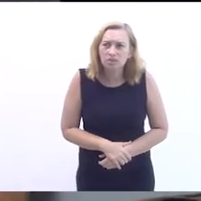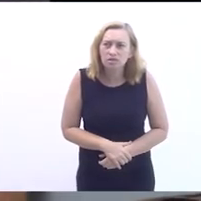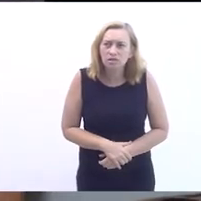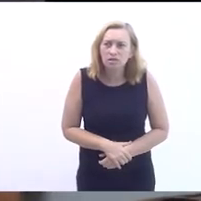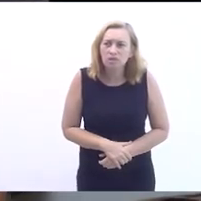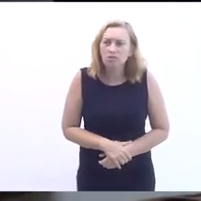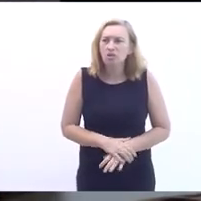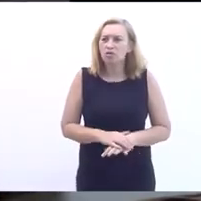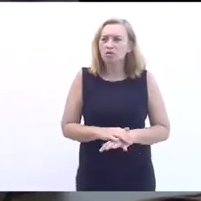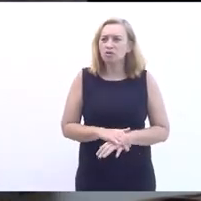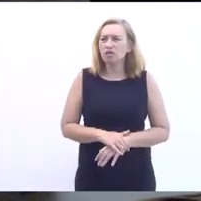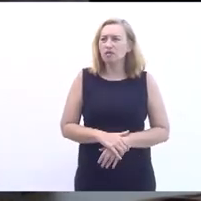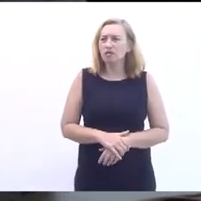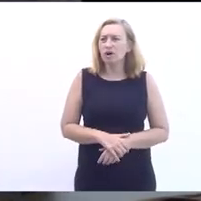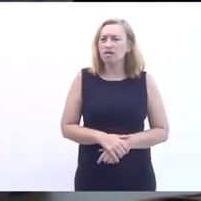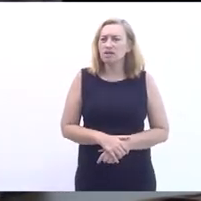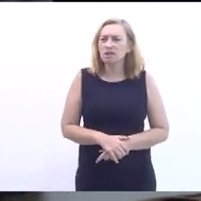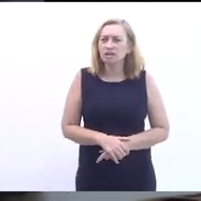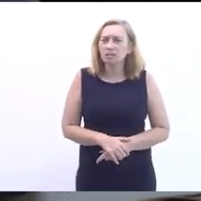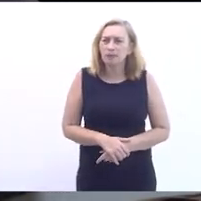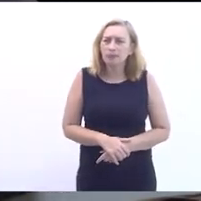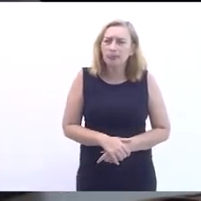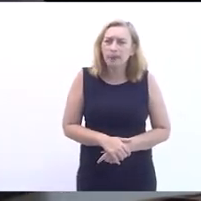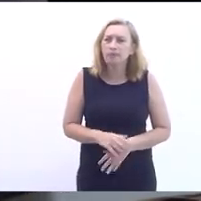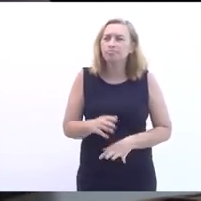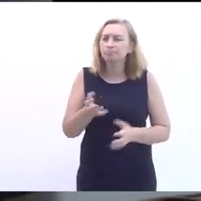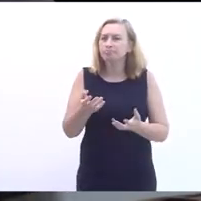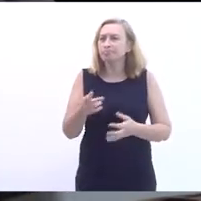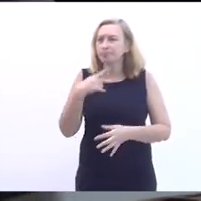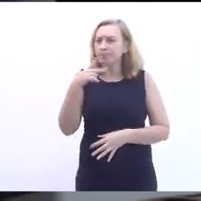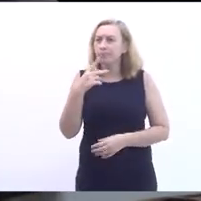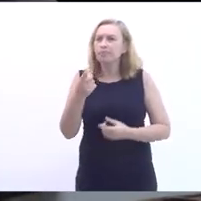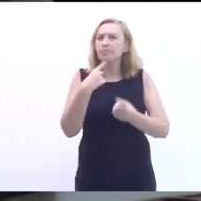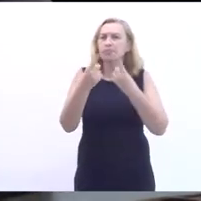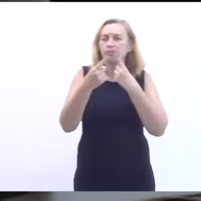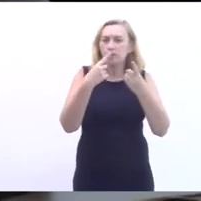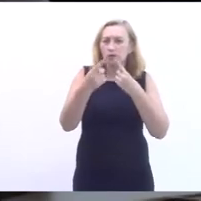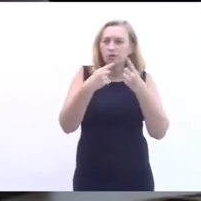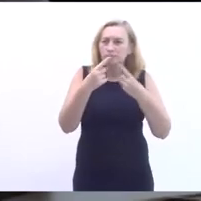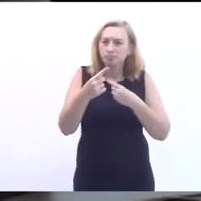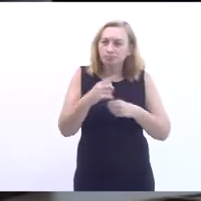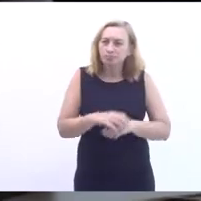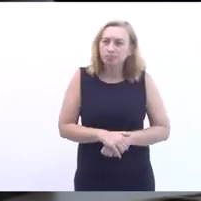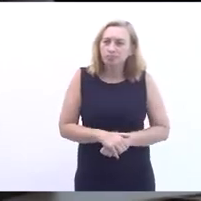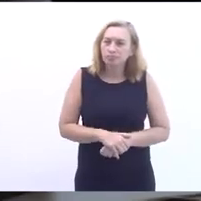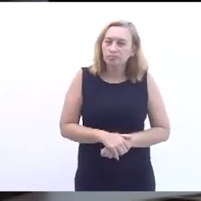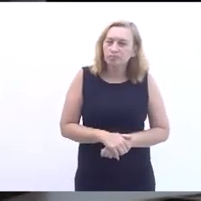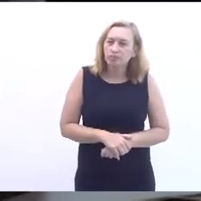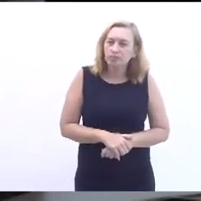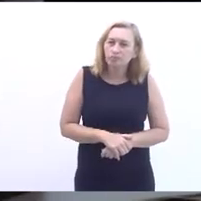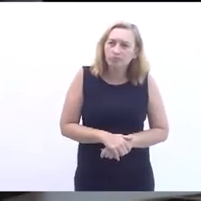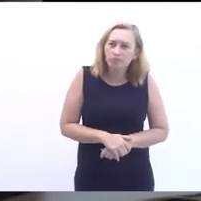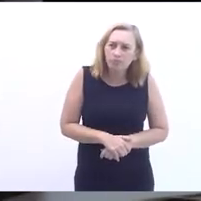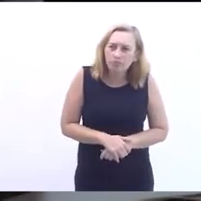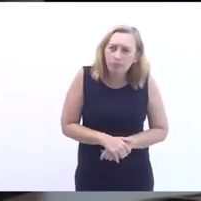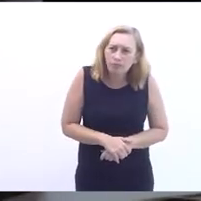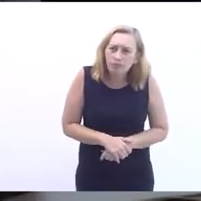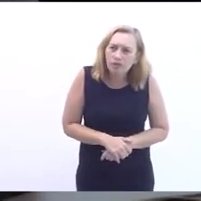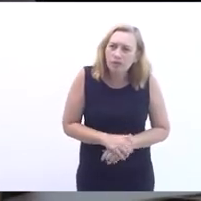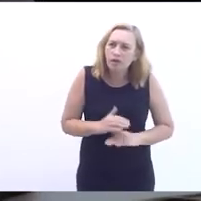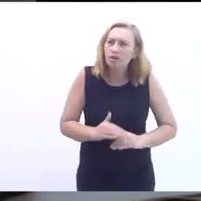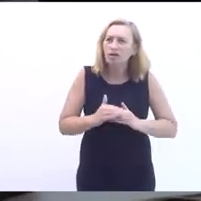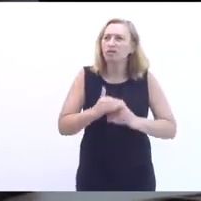o seguinte a gente já conseguimos bastante na discussão sobre a questão da Terra as provas né Mas até hoje